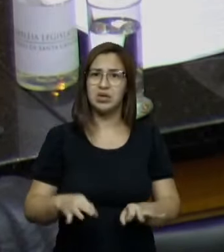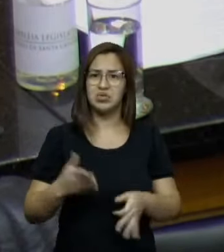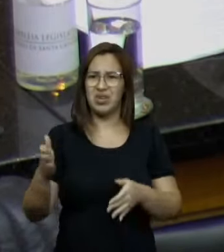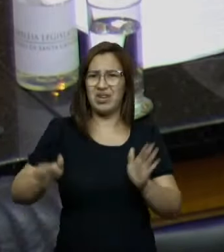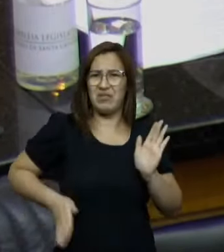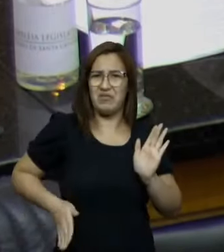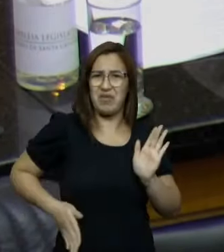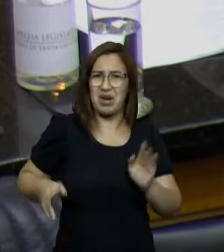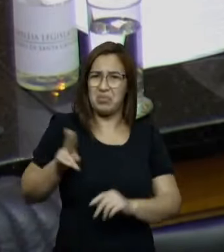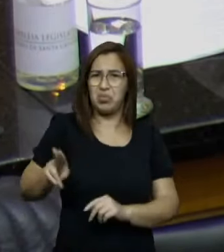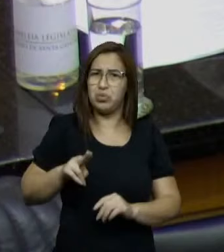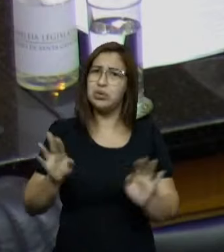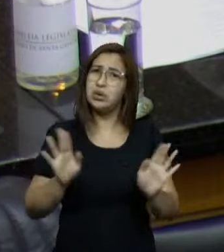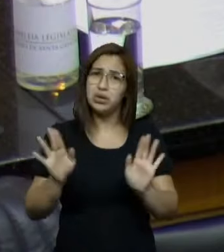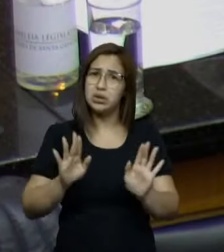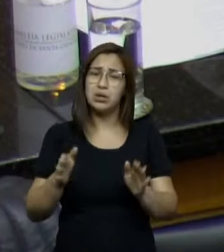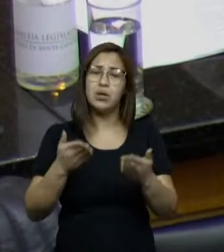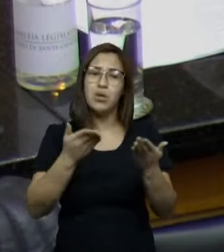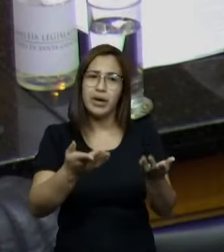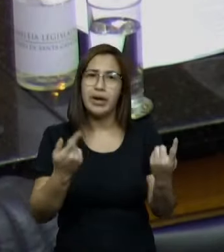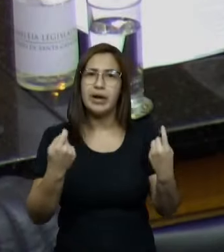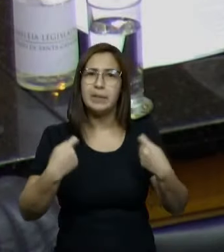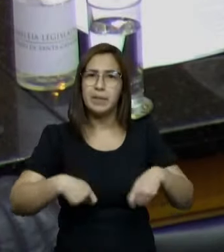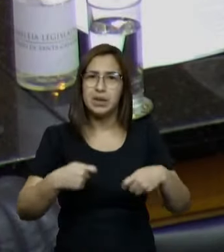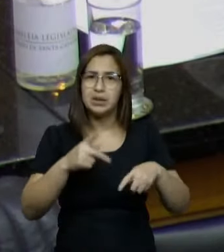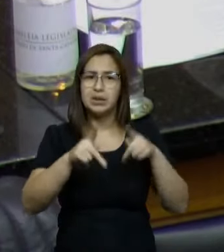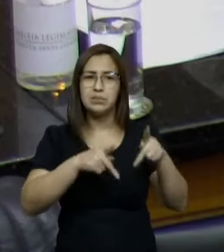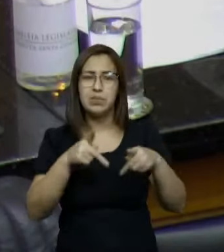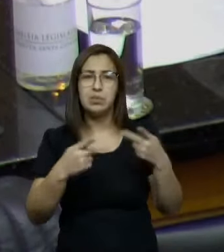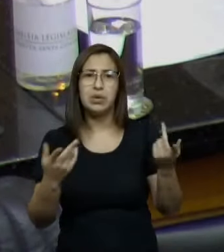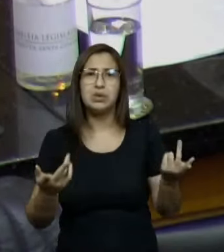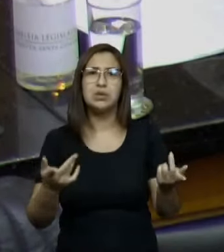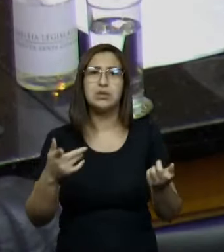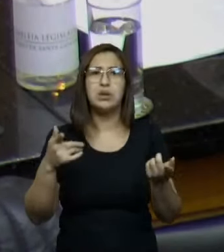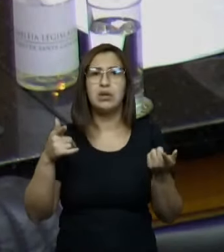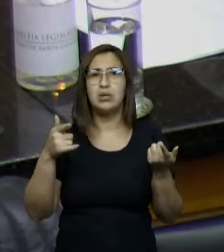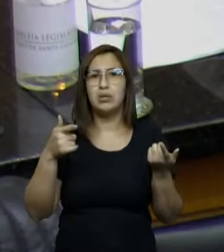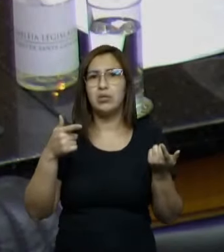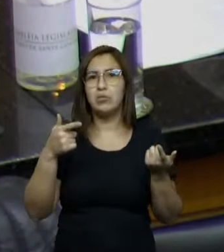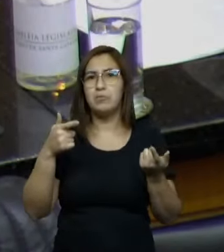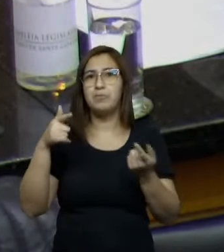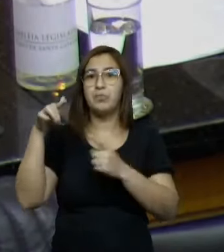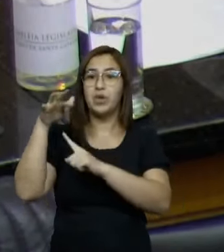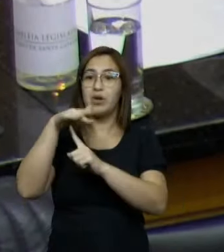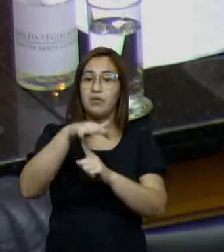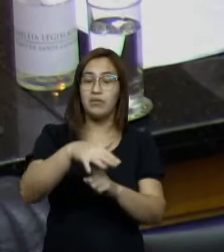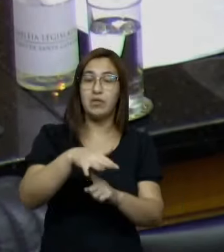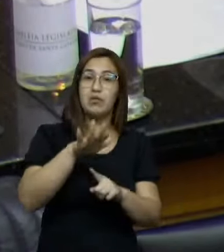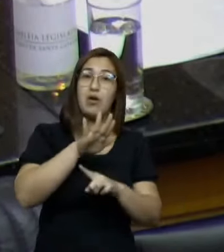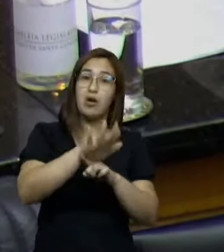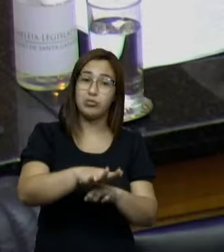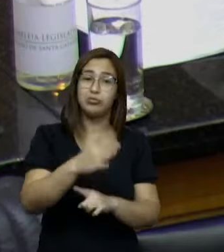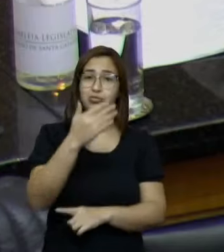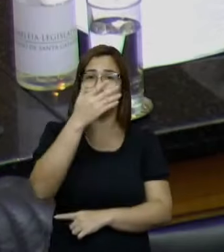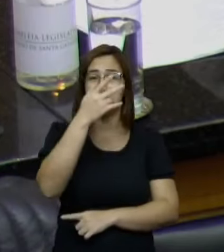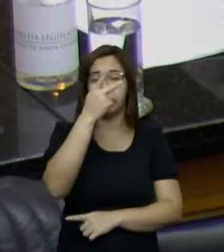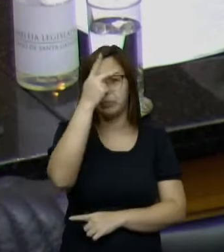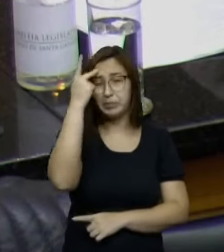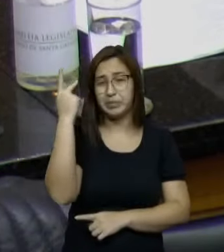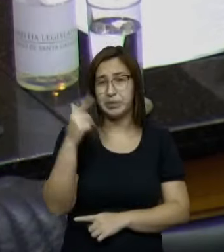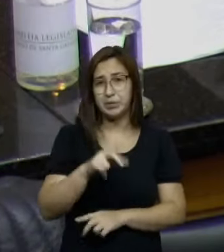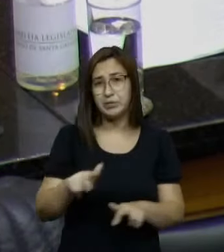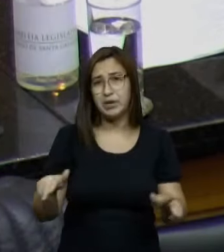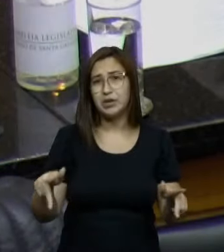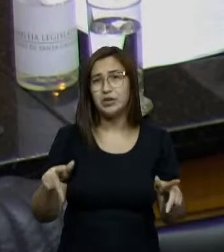onde o acesso à ambulância é ruim, no meio de um trânsito, um acidente, chega o helicóptero lá para salvar as pessoas. Tem inúmeros